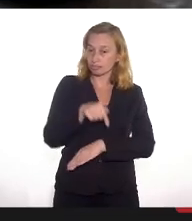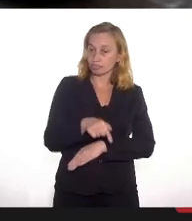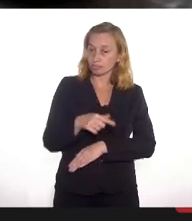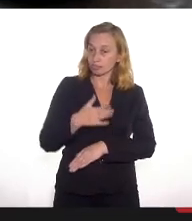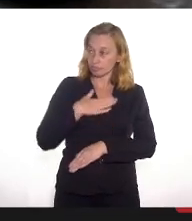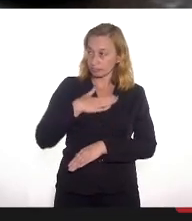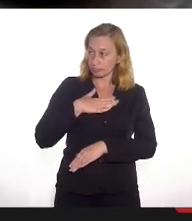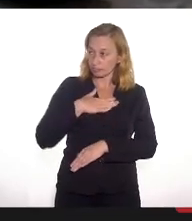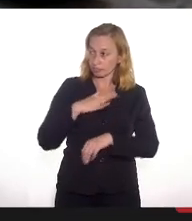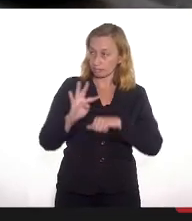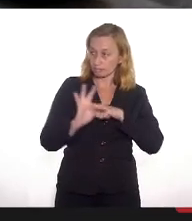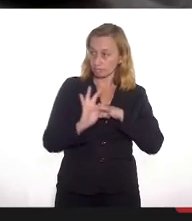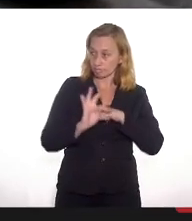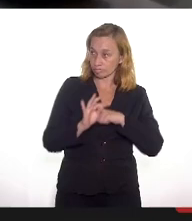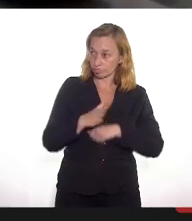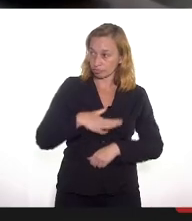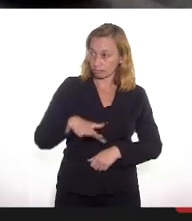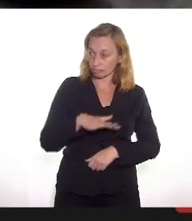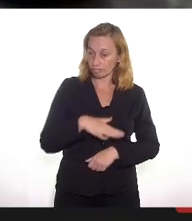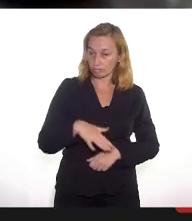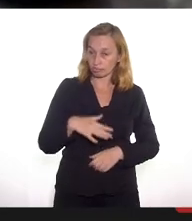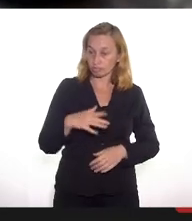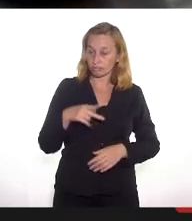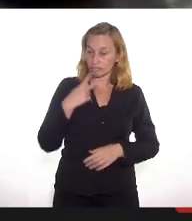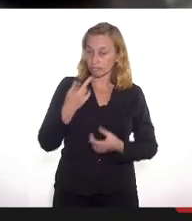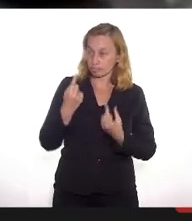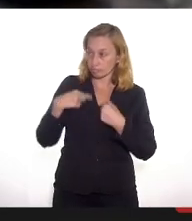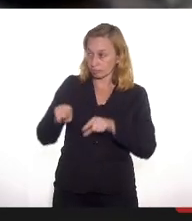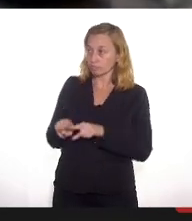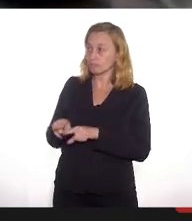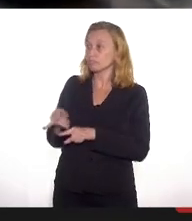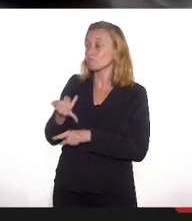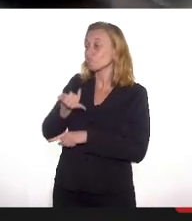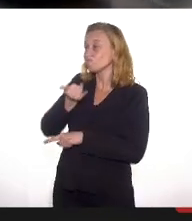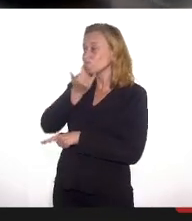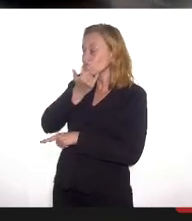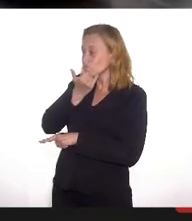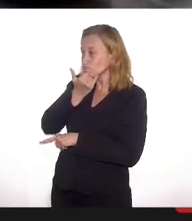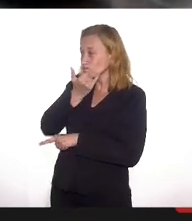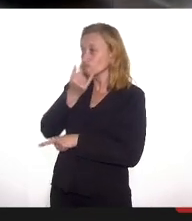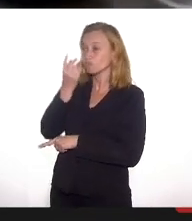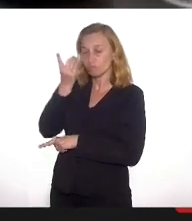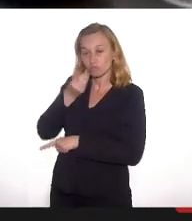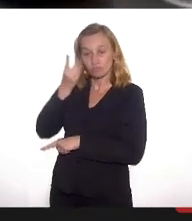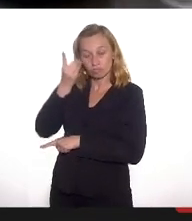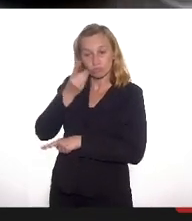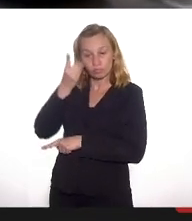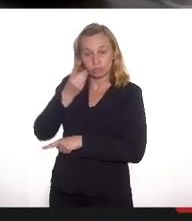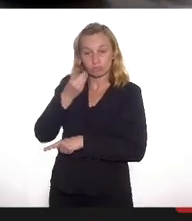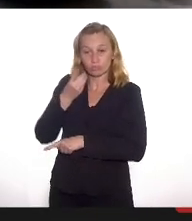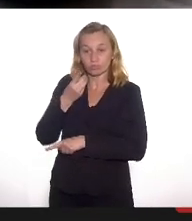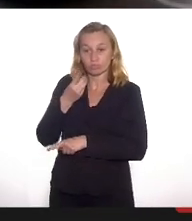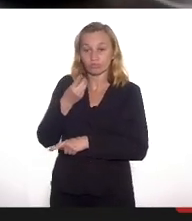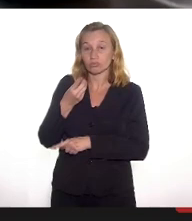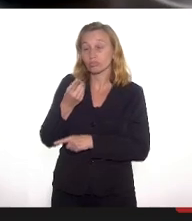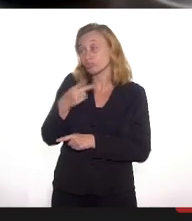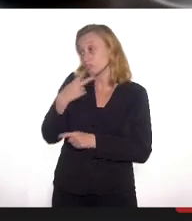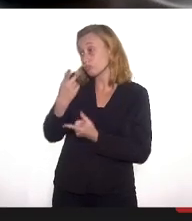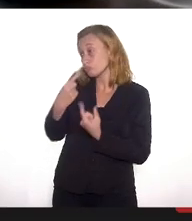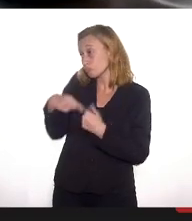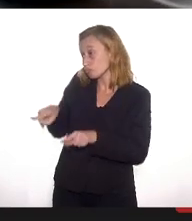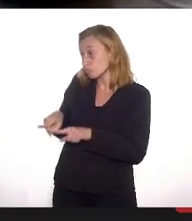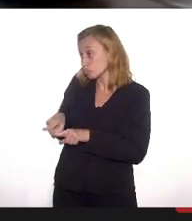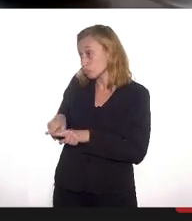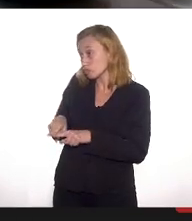Guerra minha área até aparecer a gente manifestava conta tá perdoe os deputados a gente se fosse chamava a